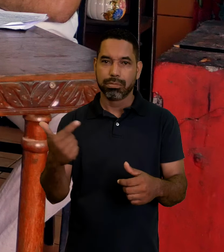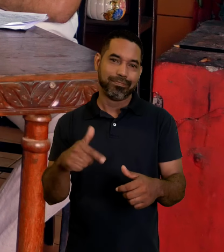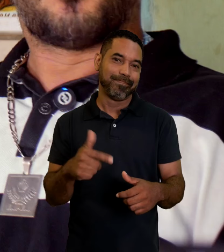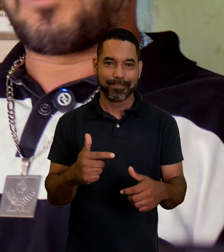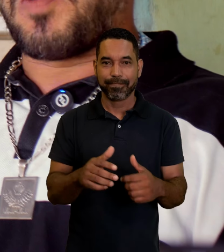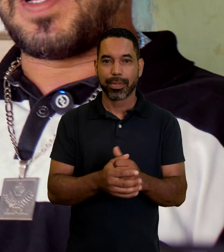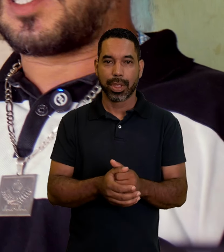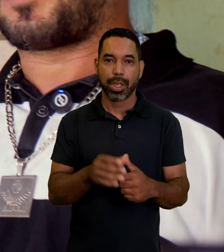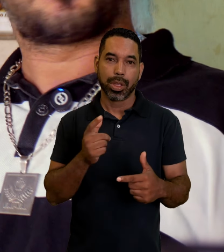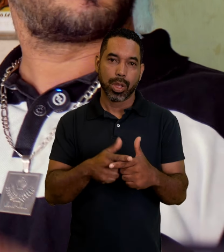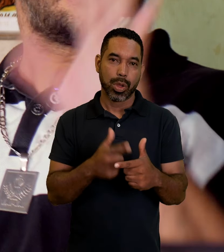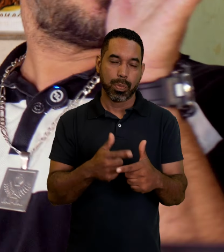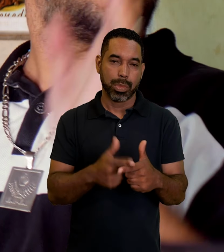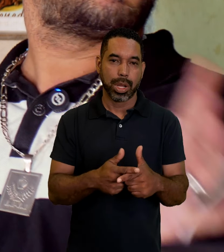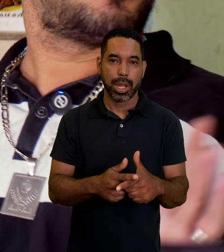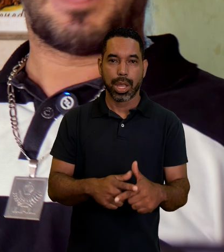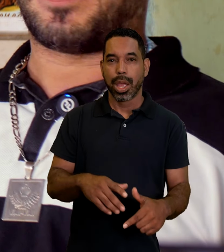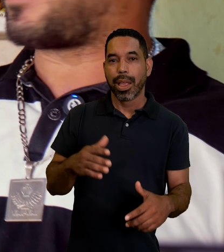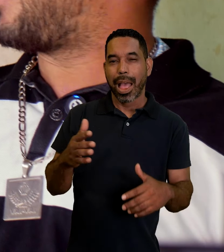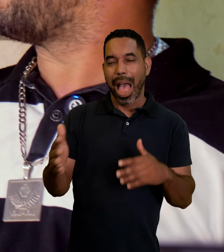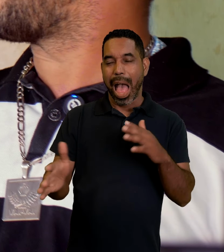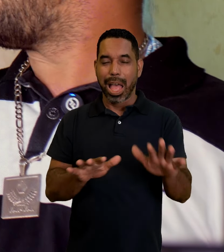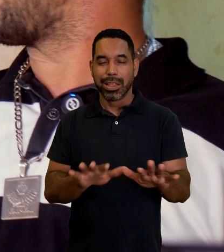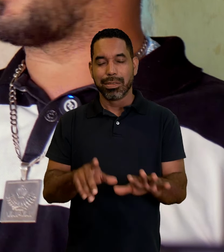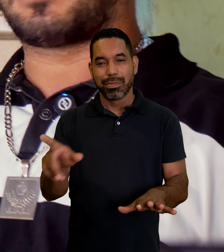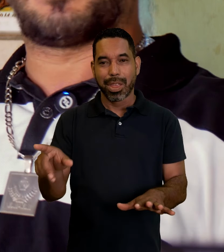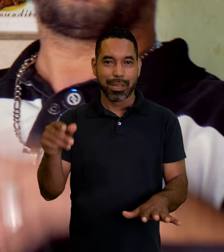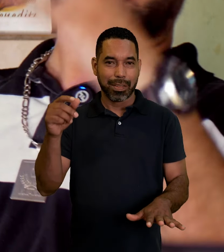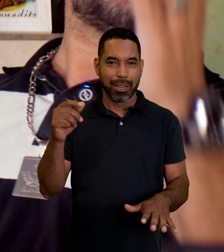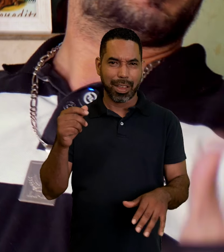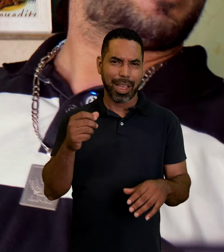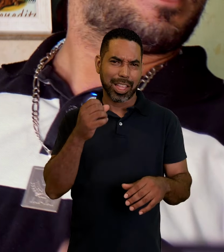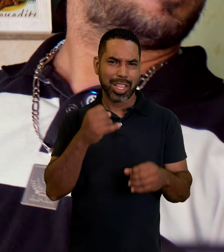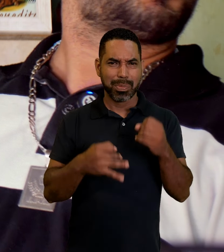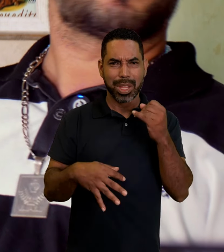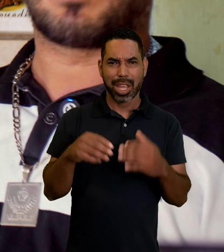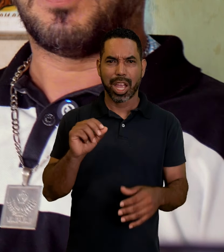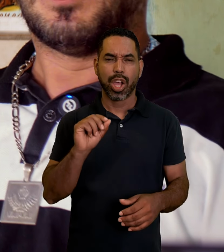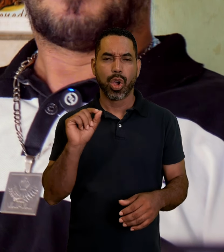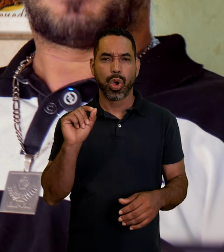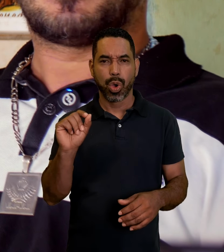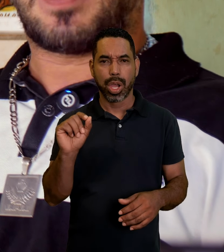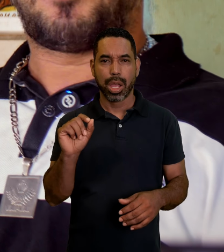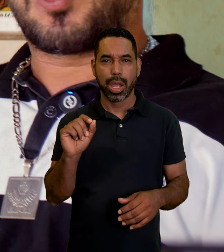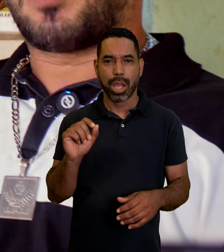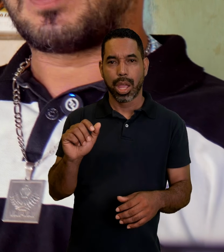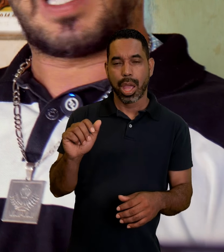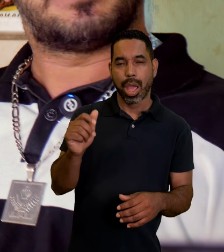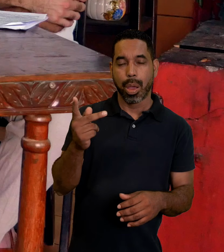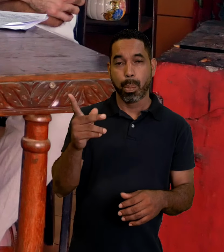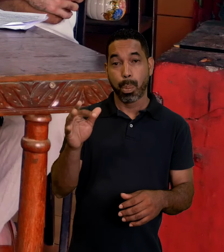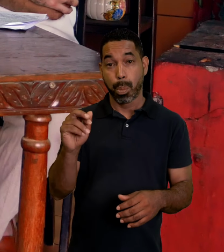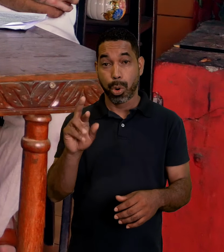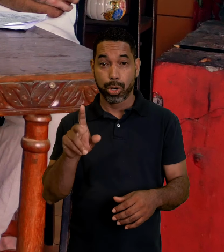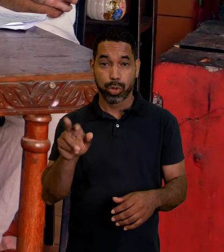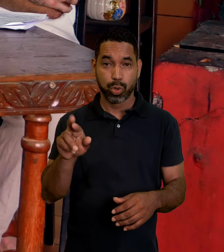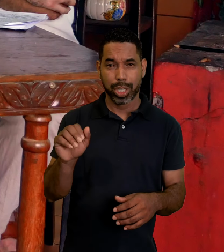diferentes. Normalmente as pessoas ligam a Península Ibérica, é um instrumento ocidental, vem do Zé Pereira, de Portugal, mas é por causa já